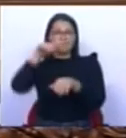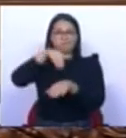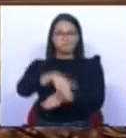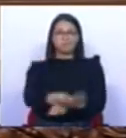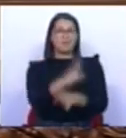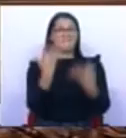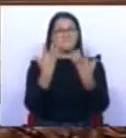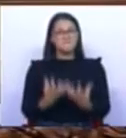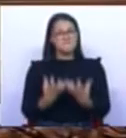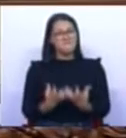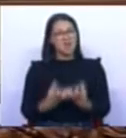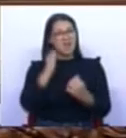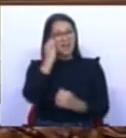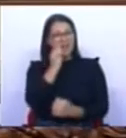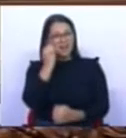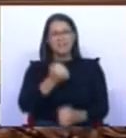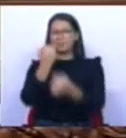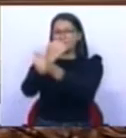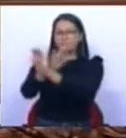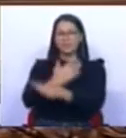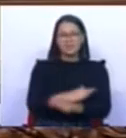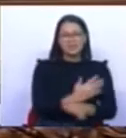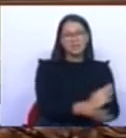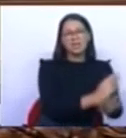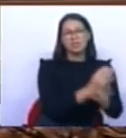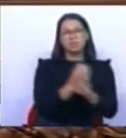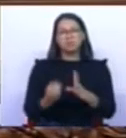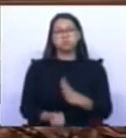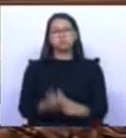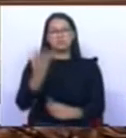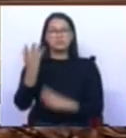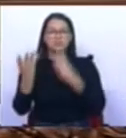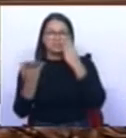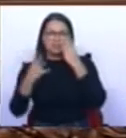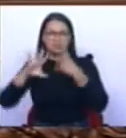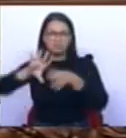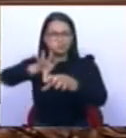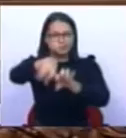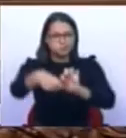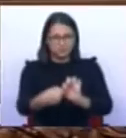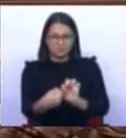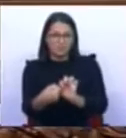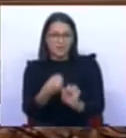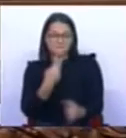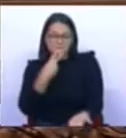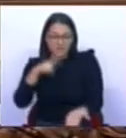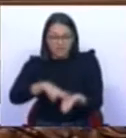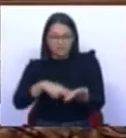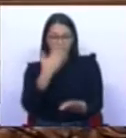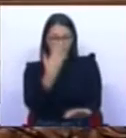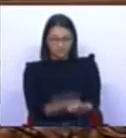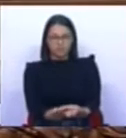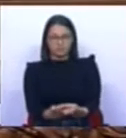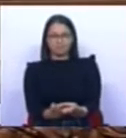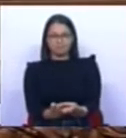secas extraordinárias, incêndios ou furacões destruidores, são realidades cada vez menos raras. Os